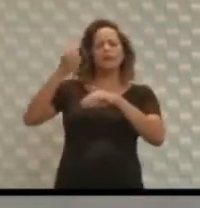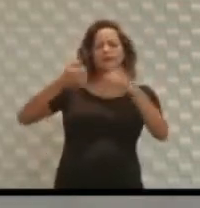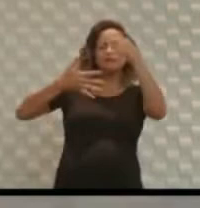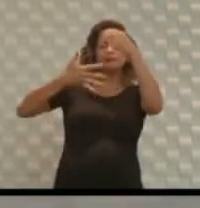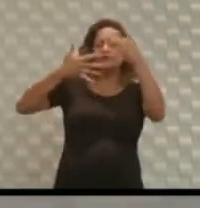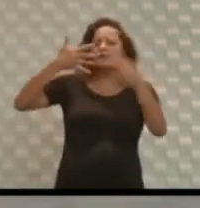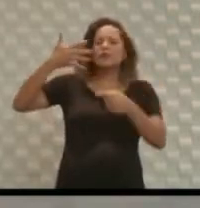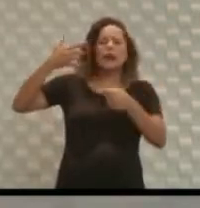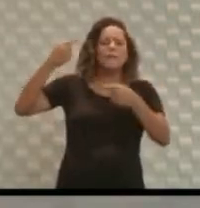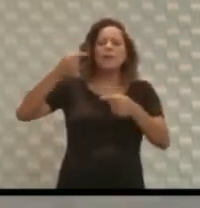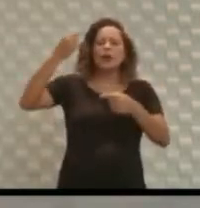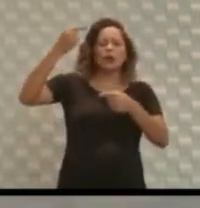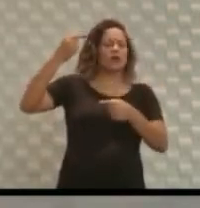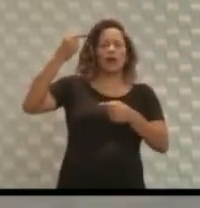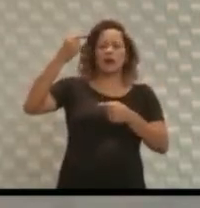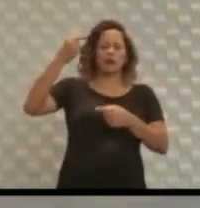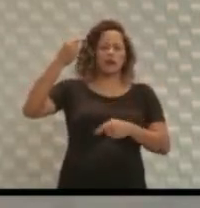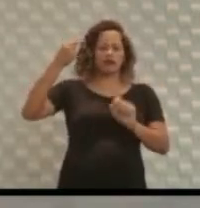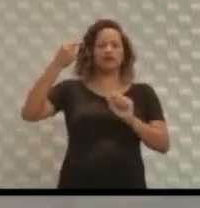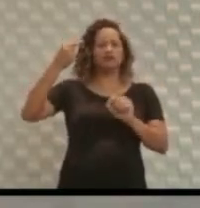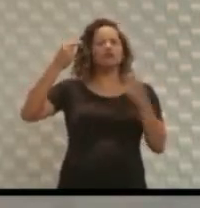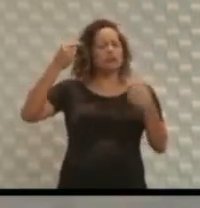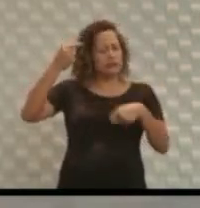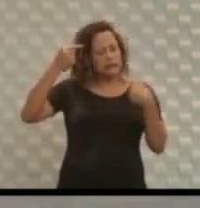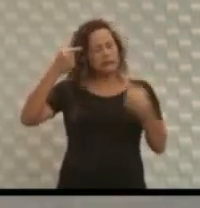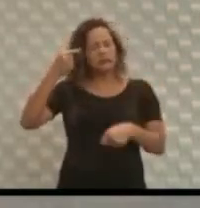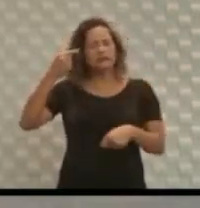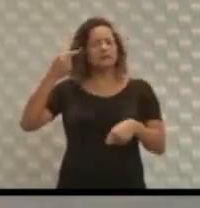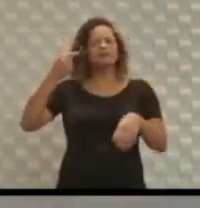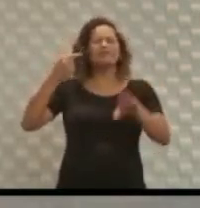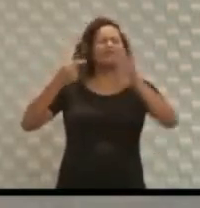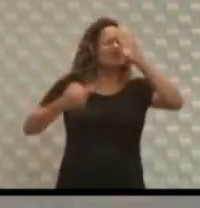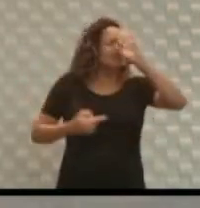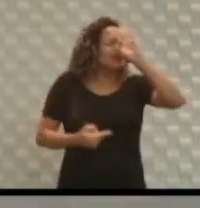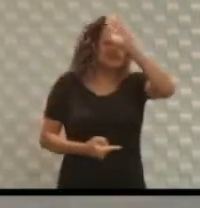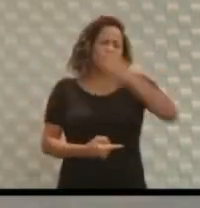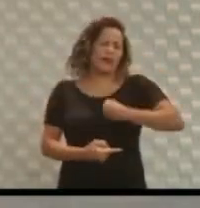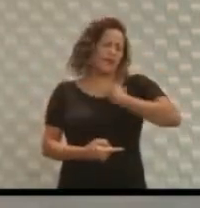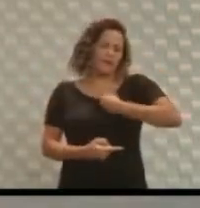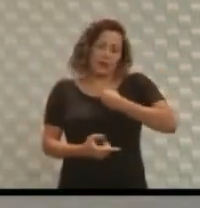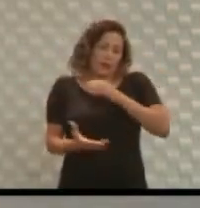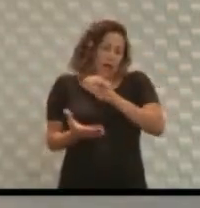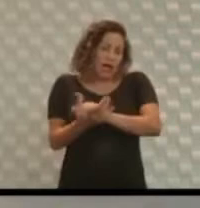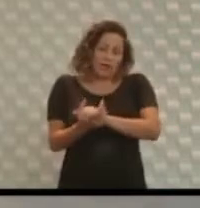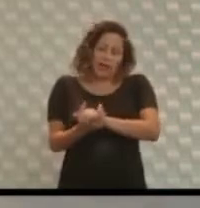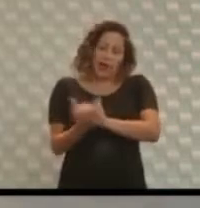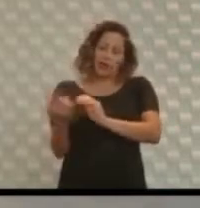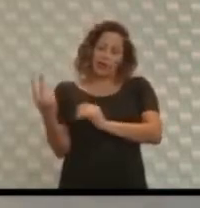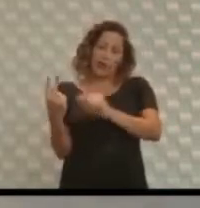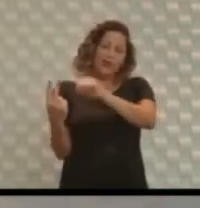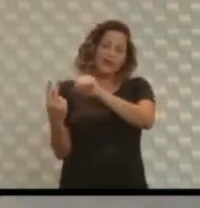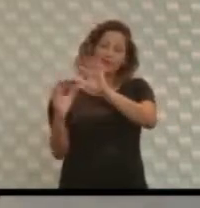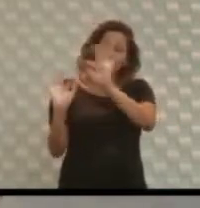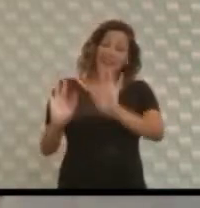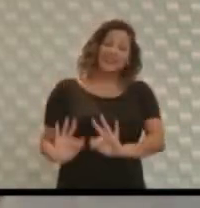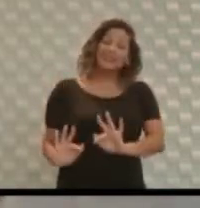unidade. E a prioridade na vida do casal que vive bem, que é feliz, tem que